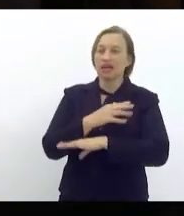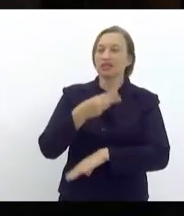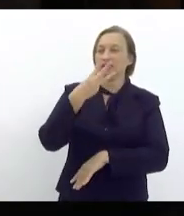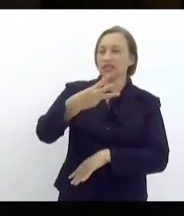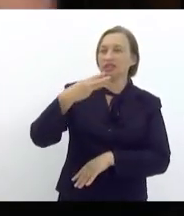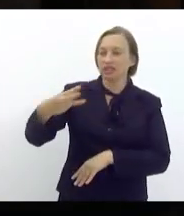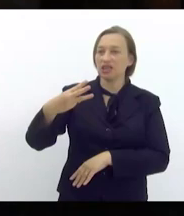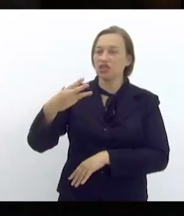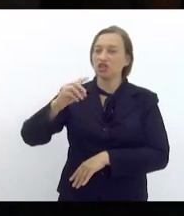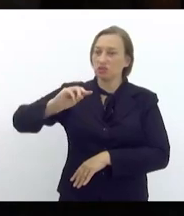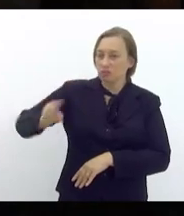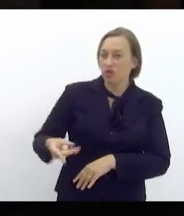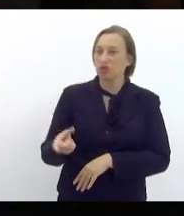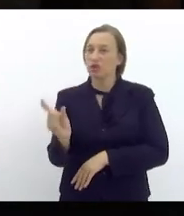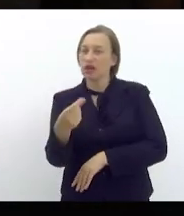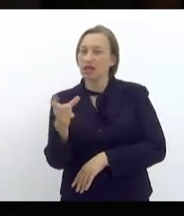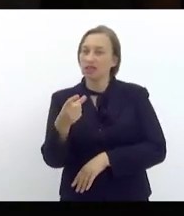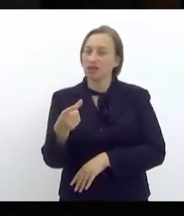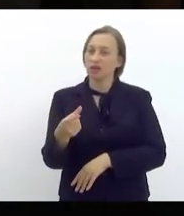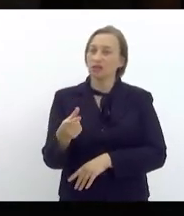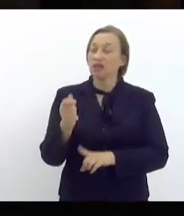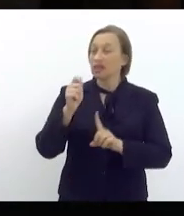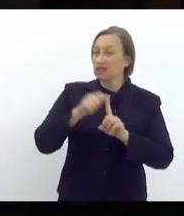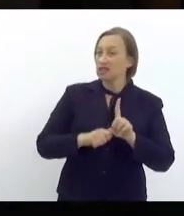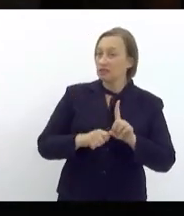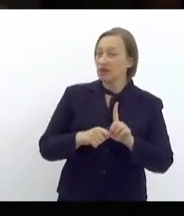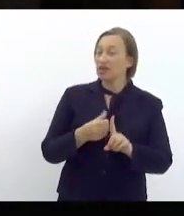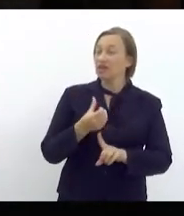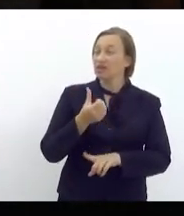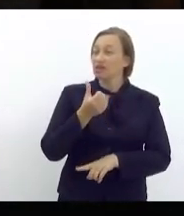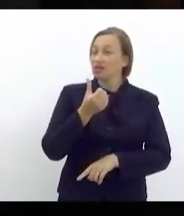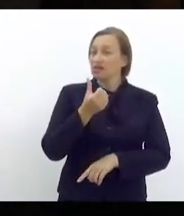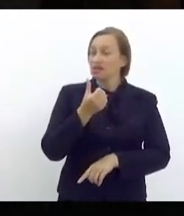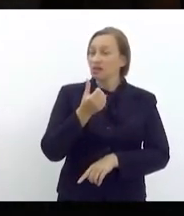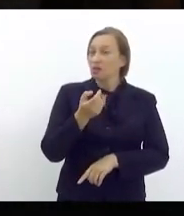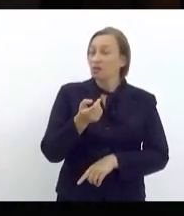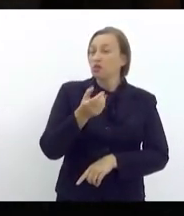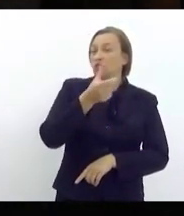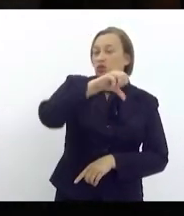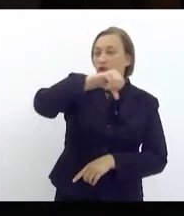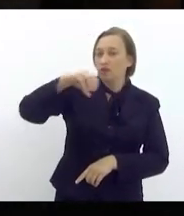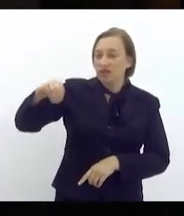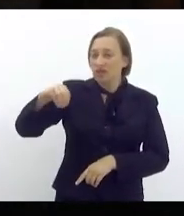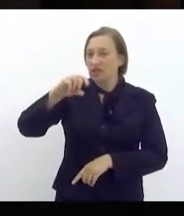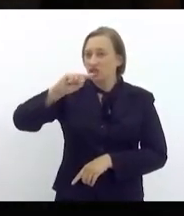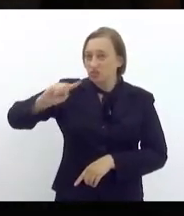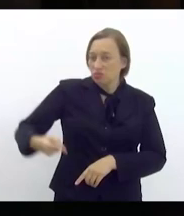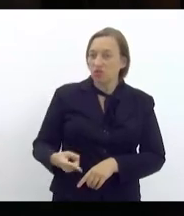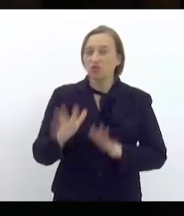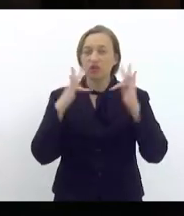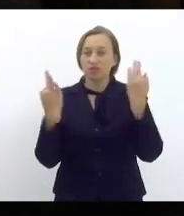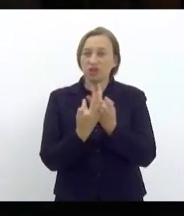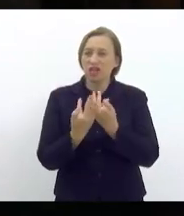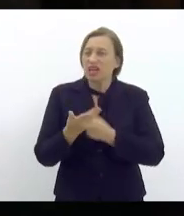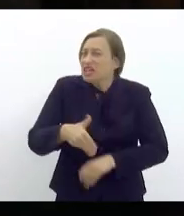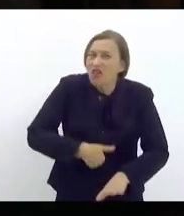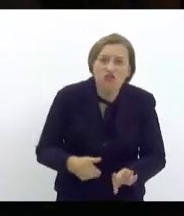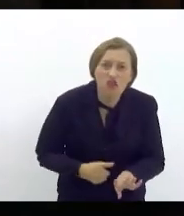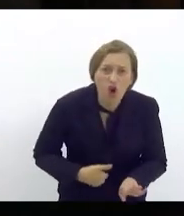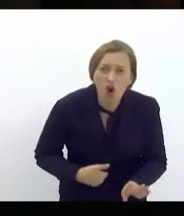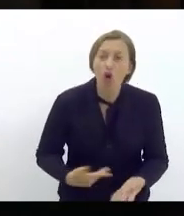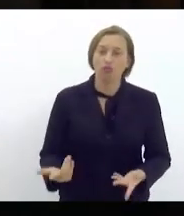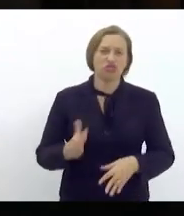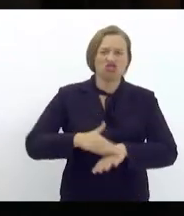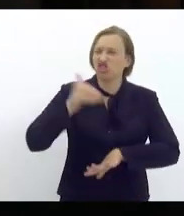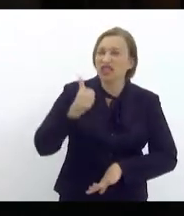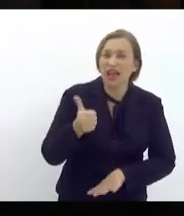cartões nesse mês só receberam 900 famílias isso não é uma questão de oposição à situação isso é uma questão de fome isso é uma questão de